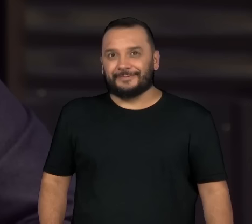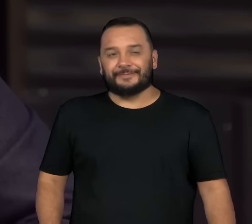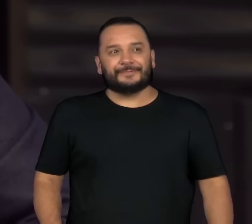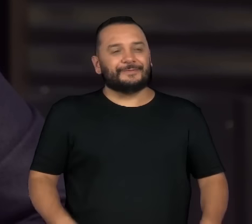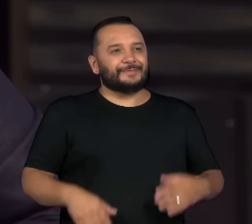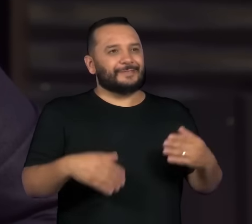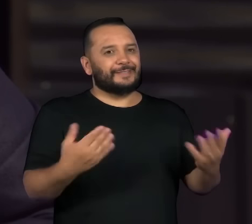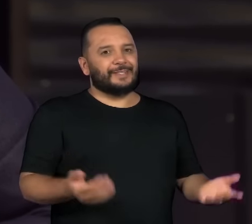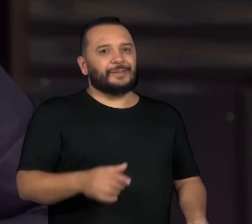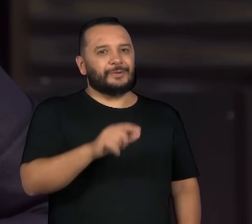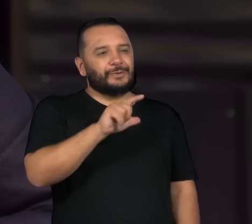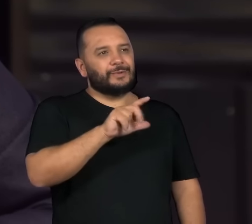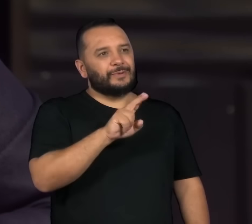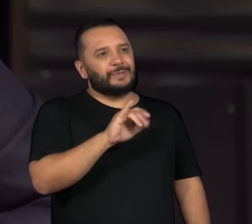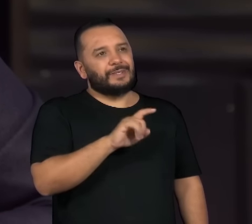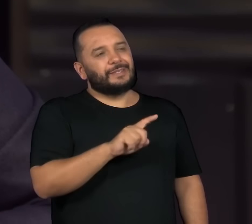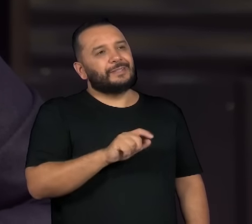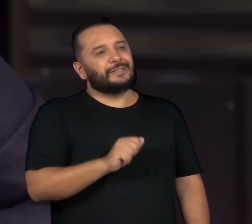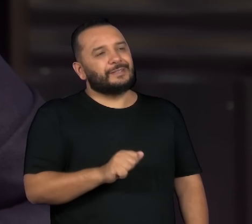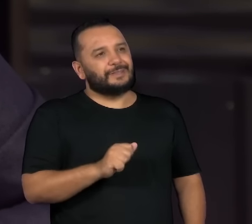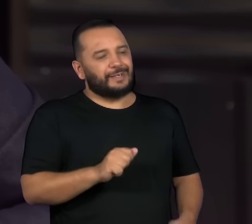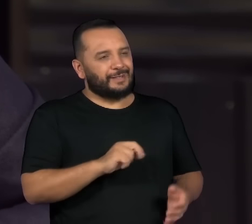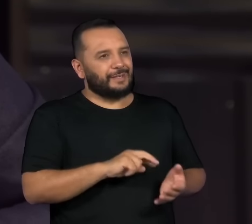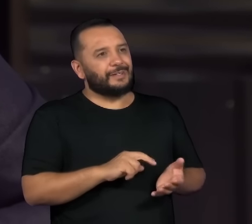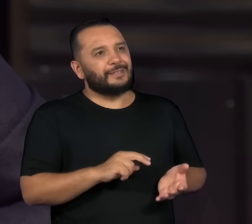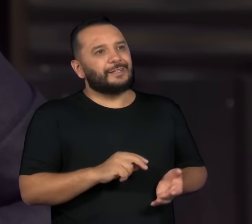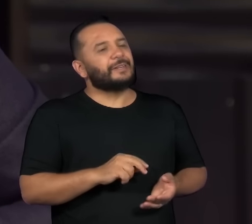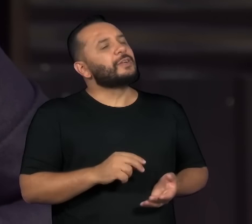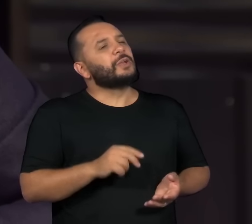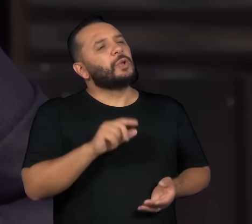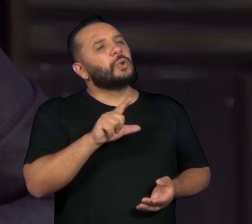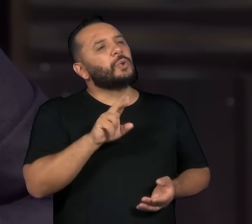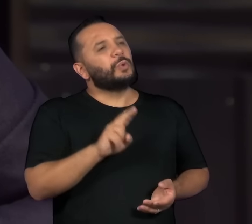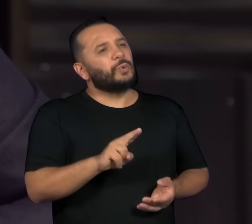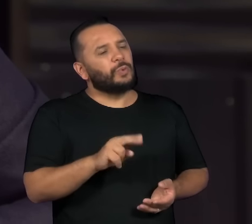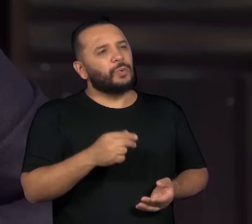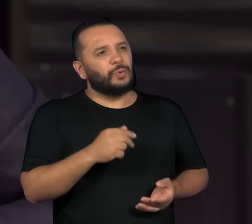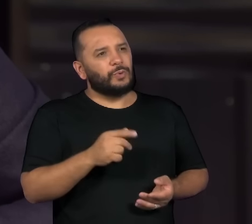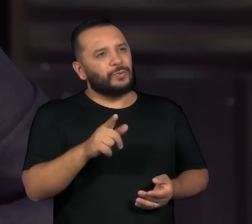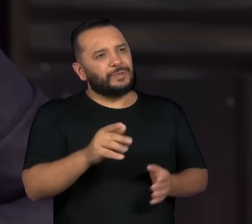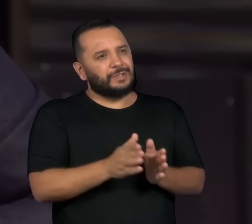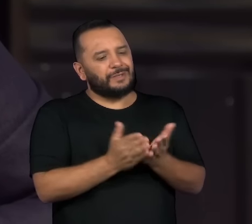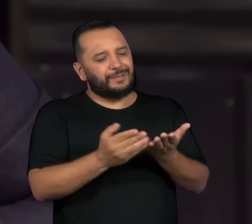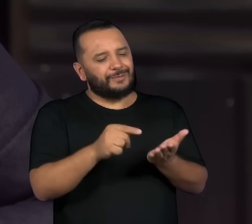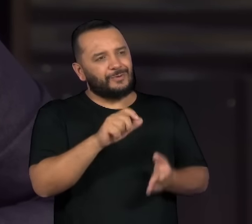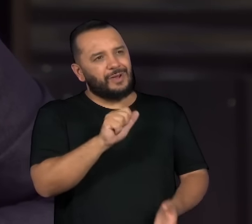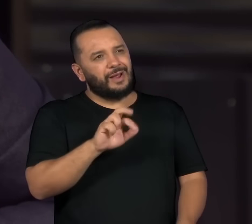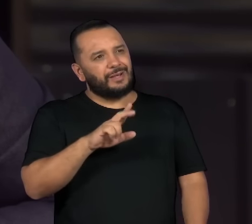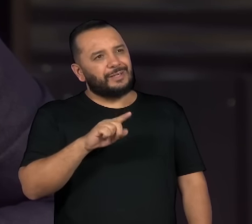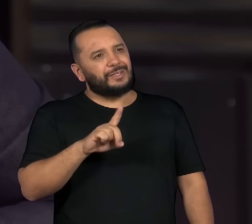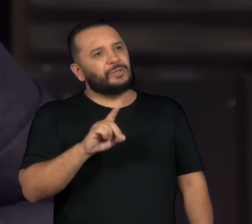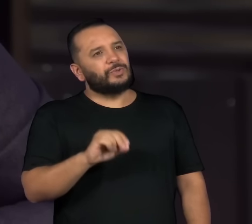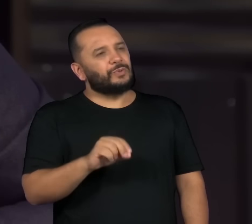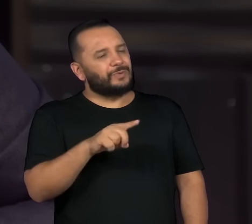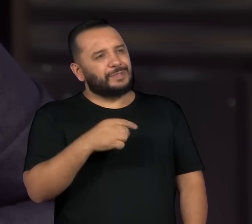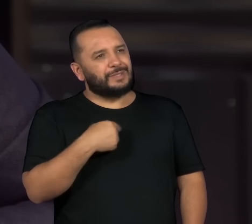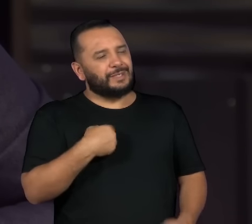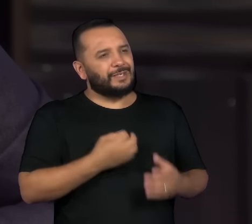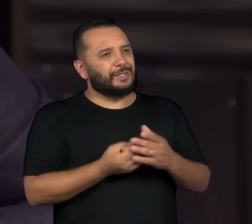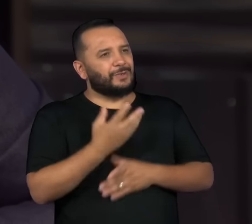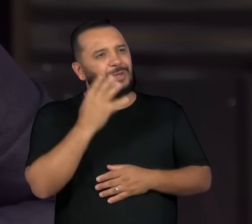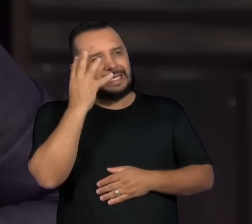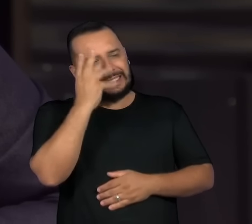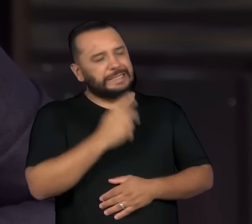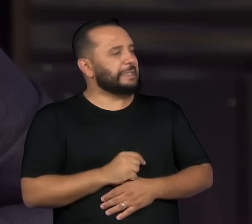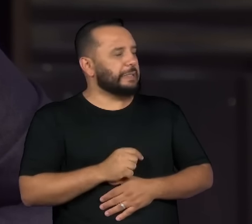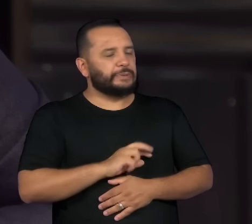Então, Luísa de Souza, Ilustra Lu, mãe de Arlindo e de tantas coisas lindas que nós vamos ver ainda, me